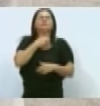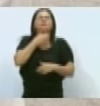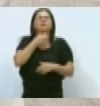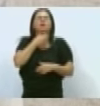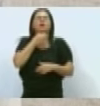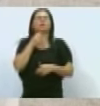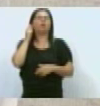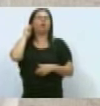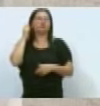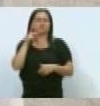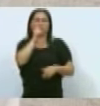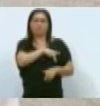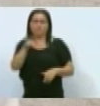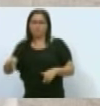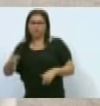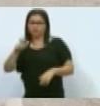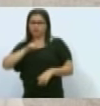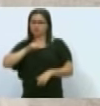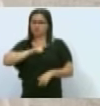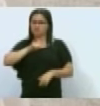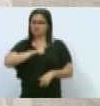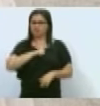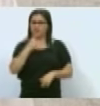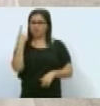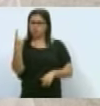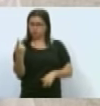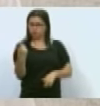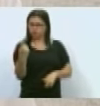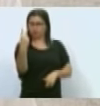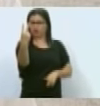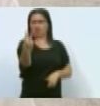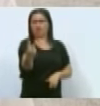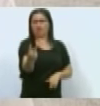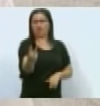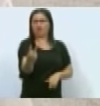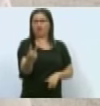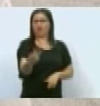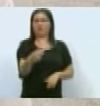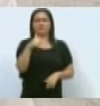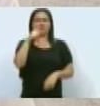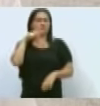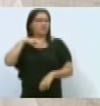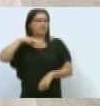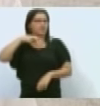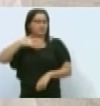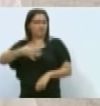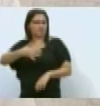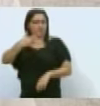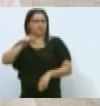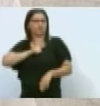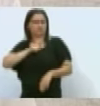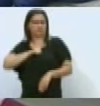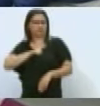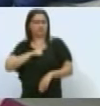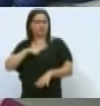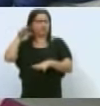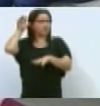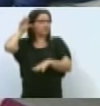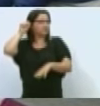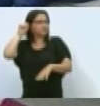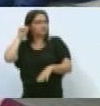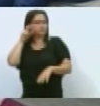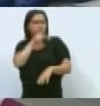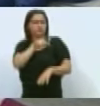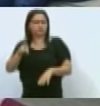na professora. Então, o som da voz da professora vai direto. Uhum. Então, tem um ganho muito bem em termos de alfabetização. E agora,